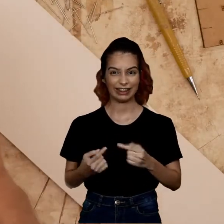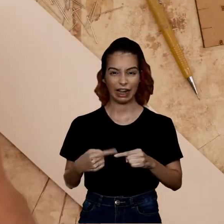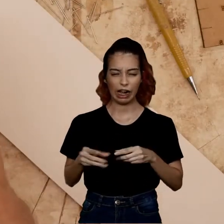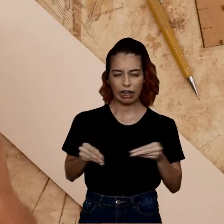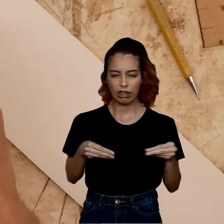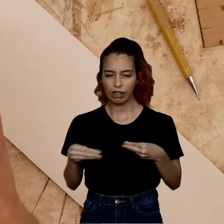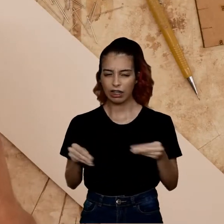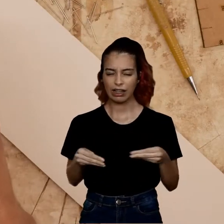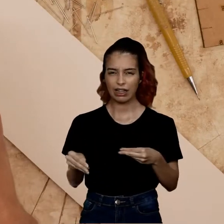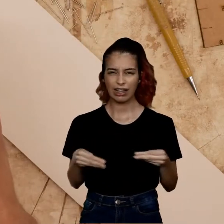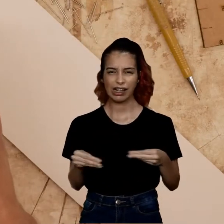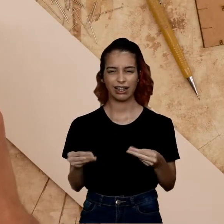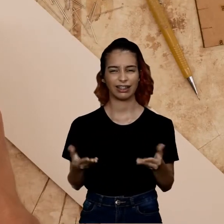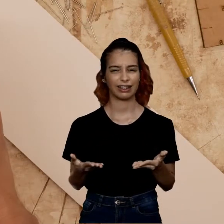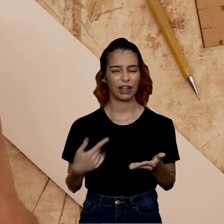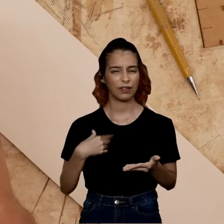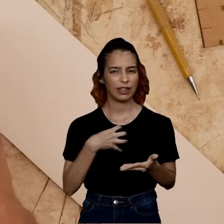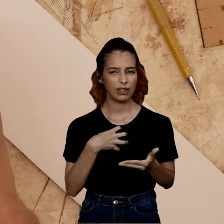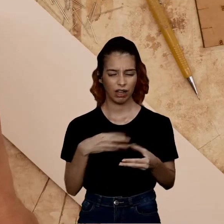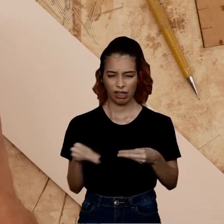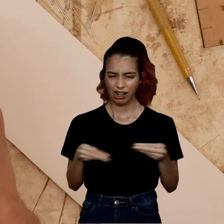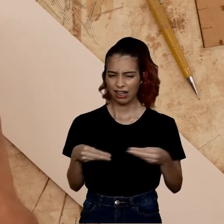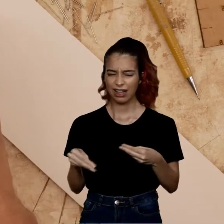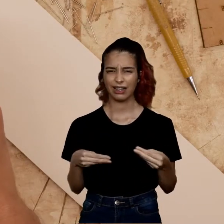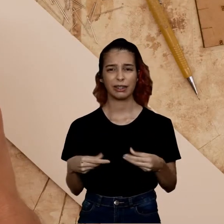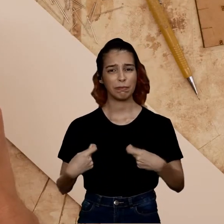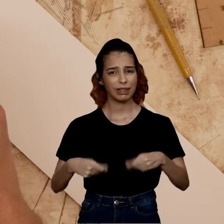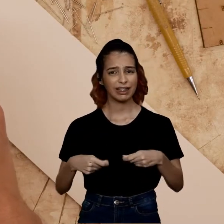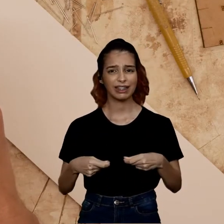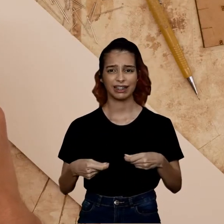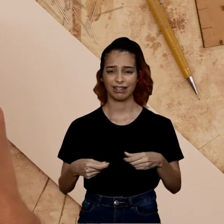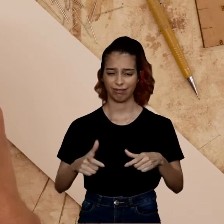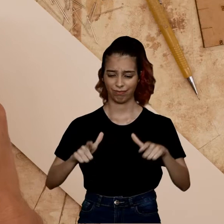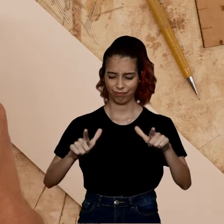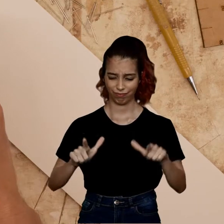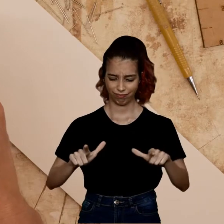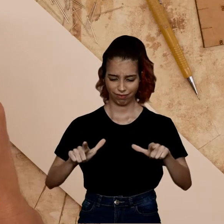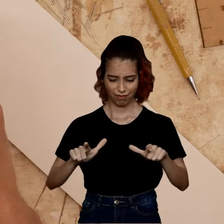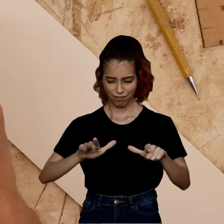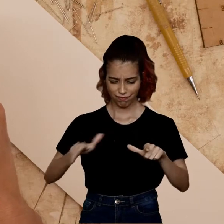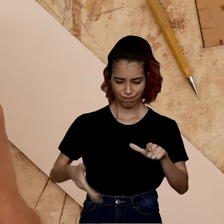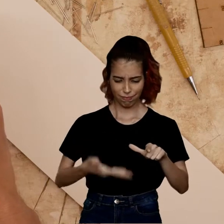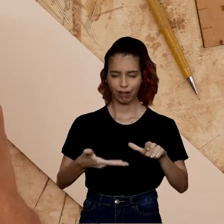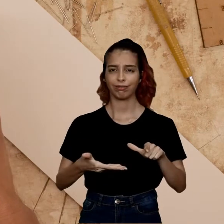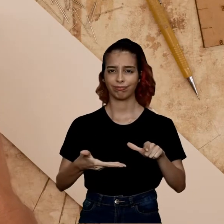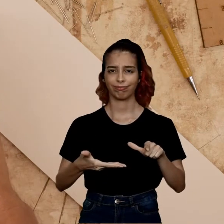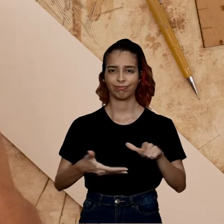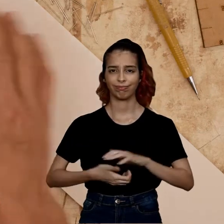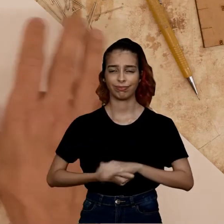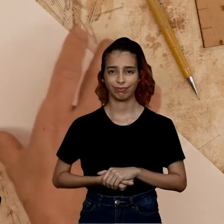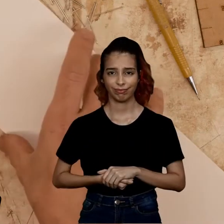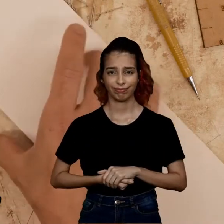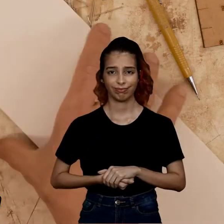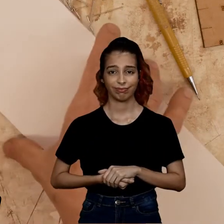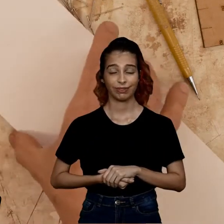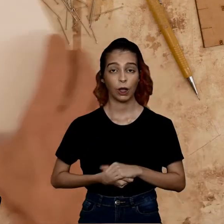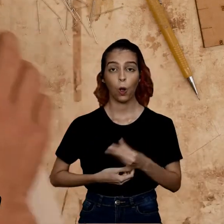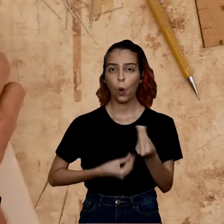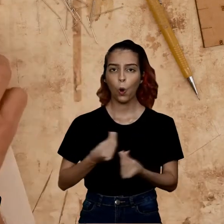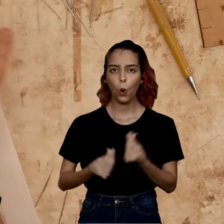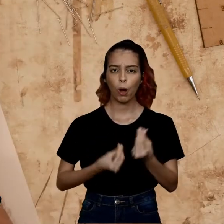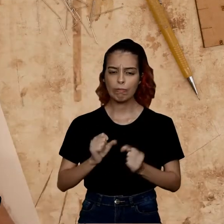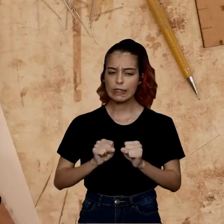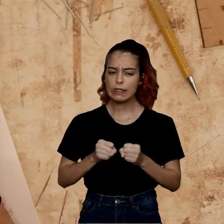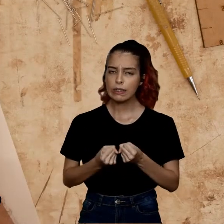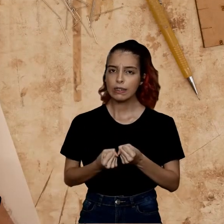né? Eu senti que ele vai precisar de uma estrutura. Então eu vou fazer um reforço e eu vou